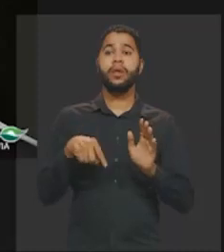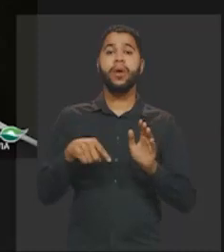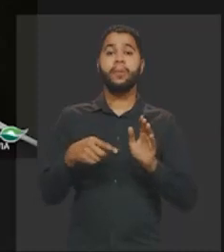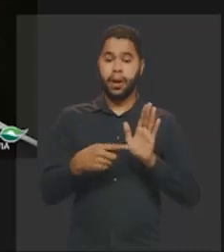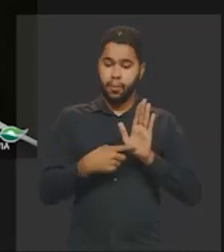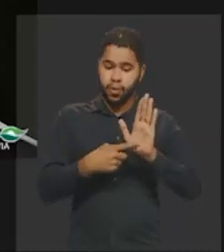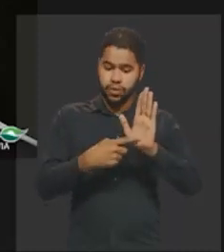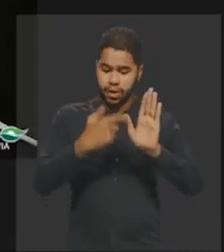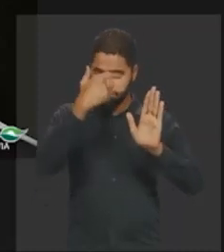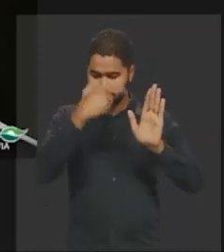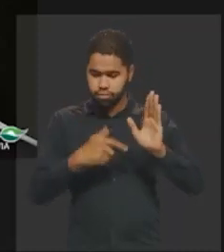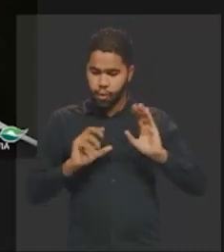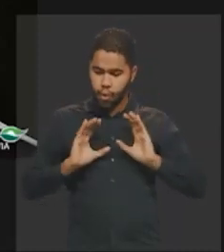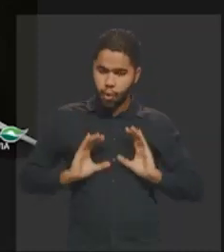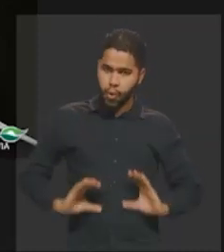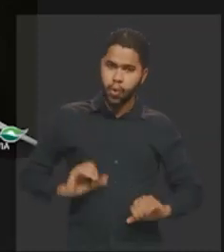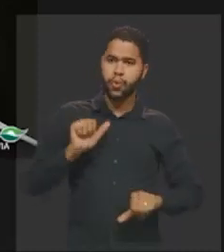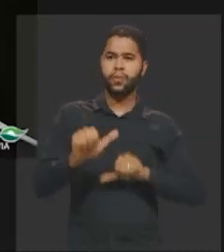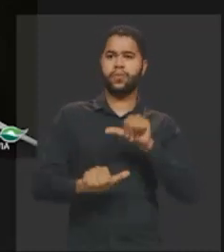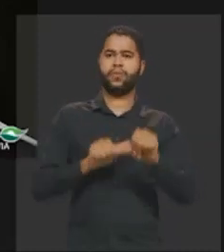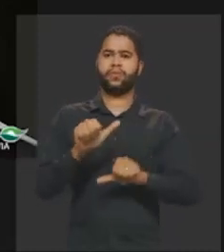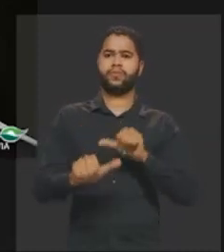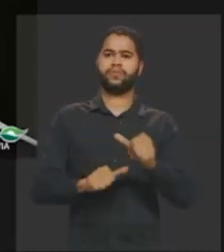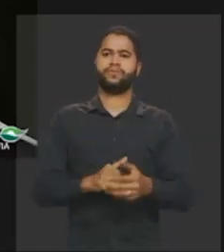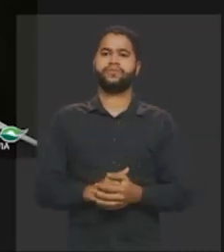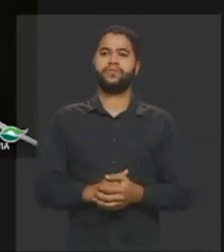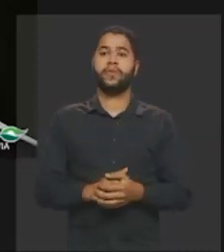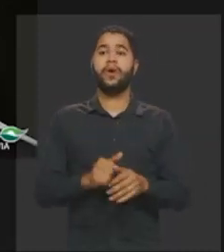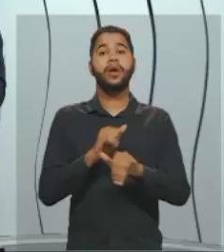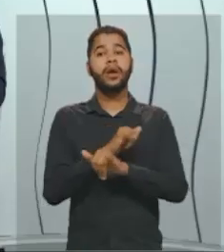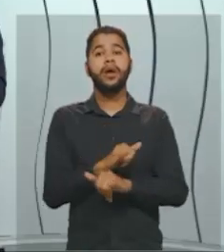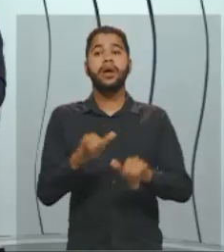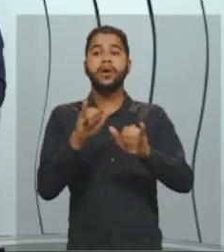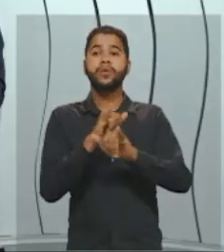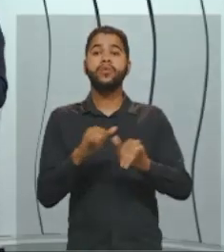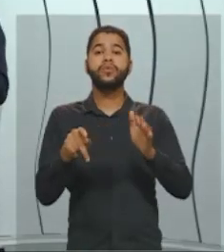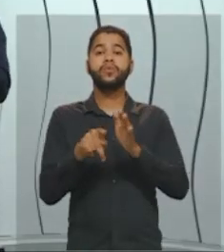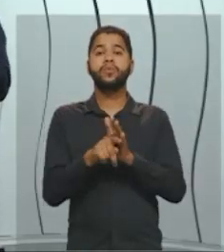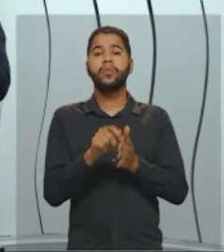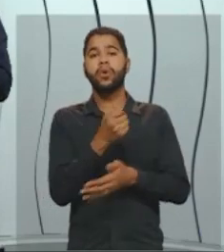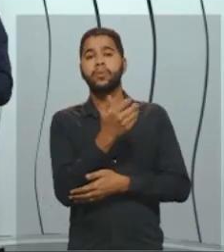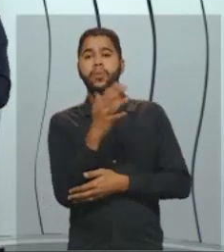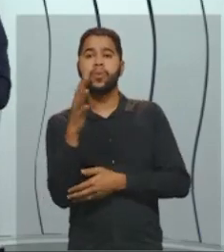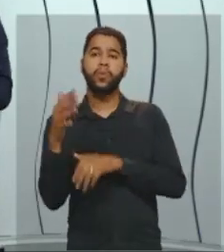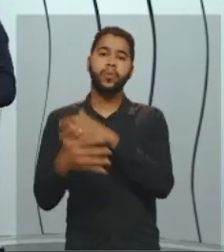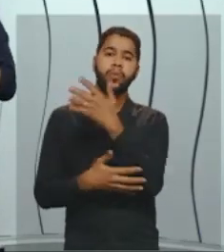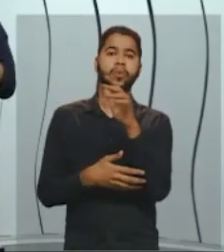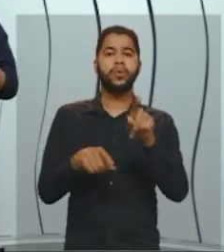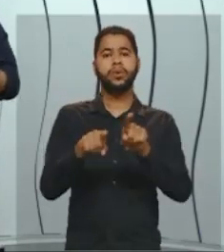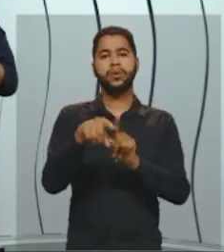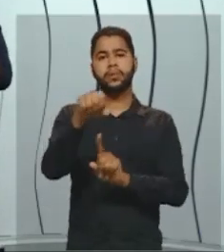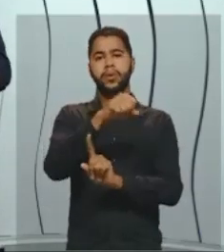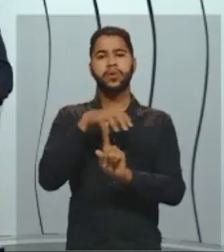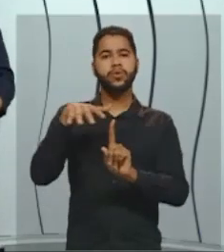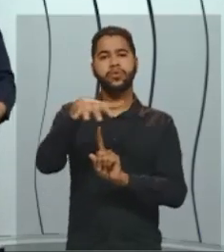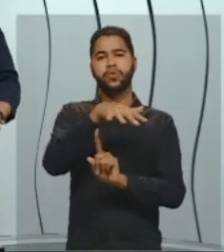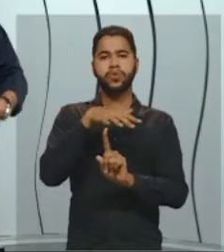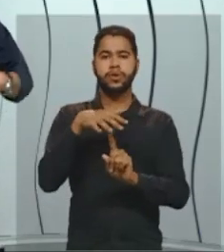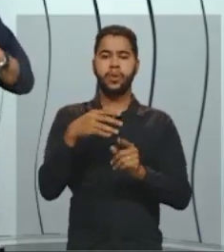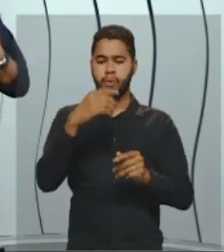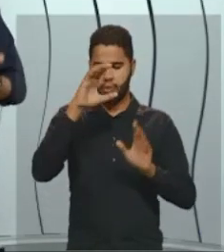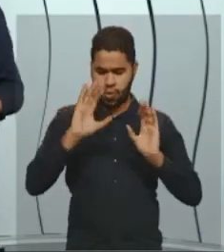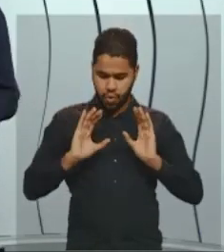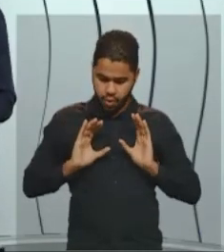environmental and social ads, anúncios de meio ambiente e sociais, para mudar um